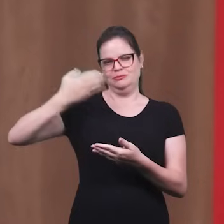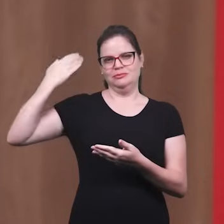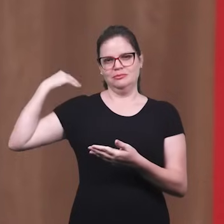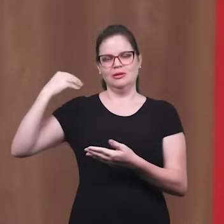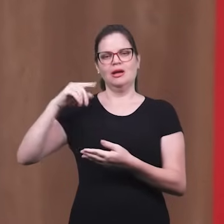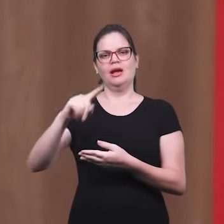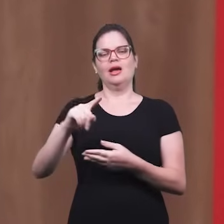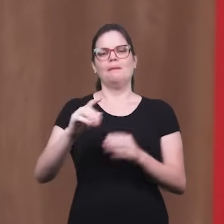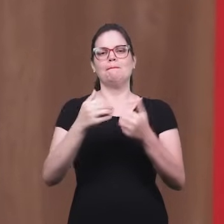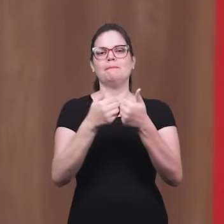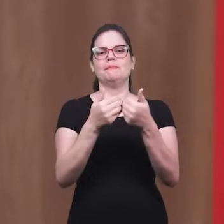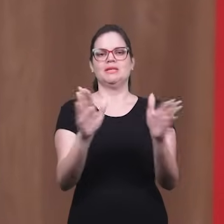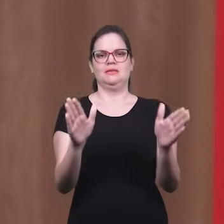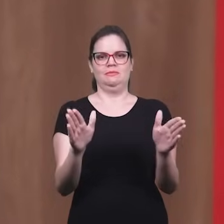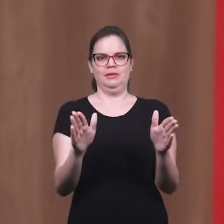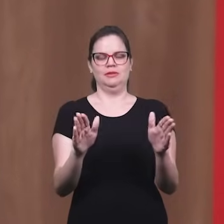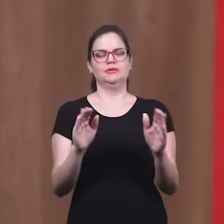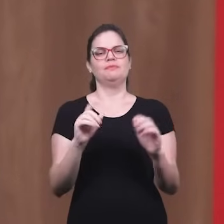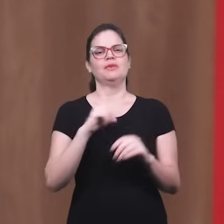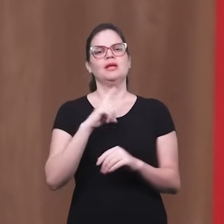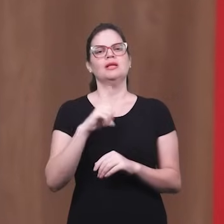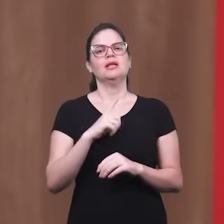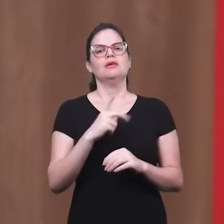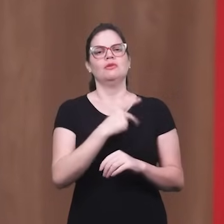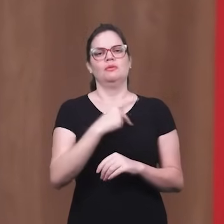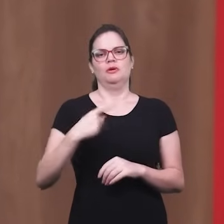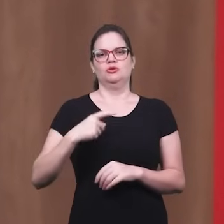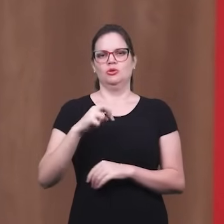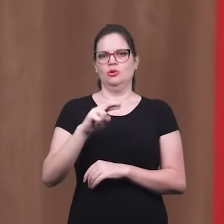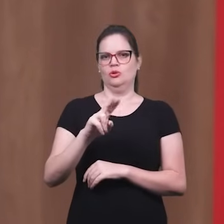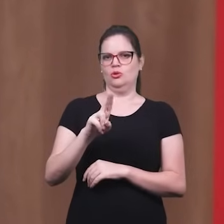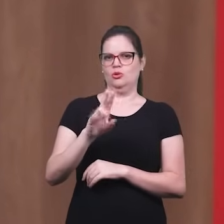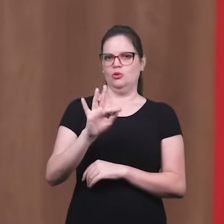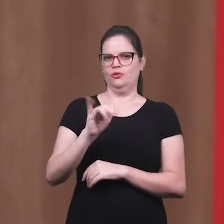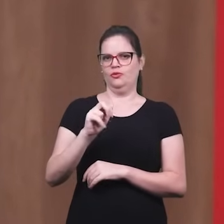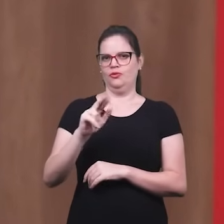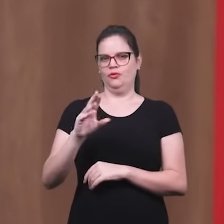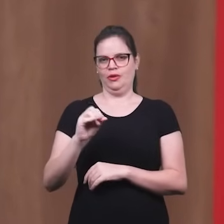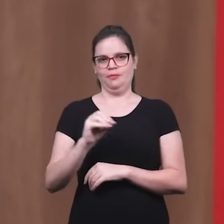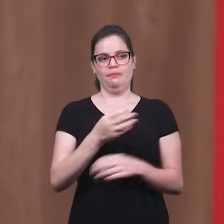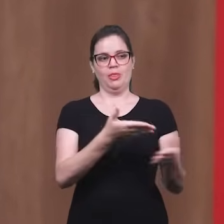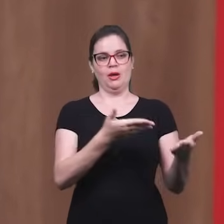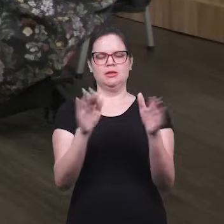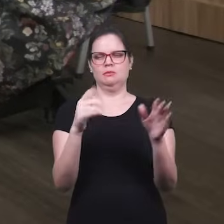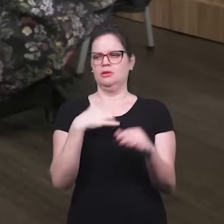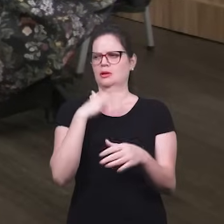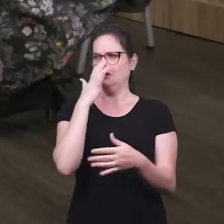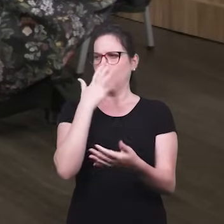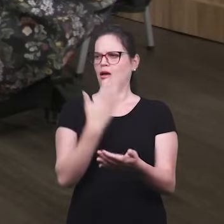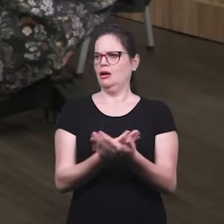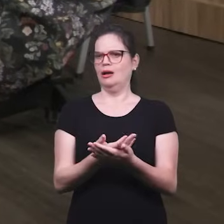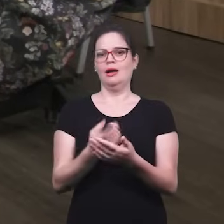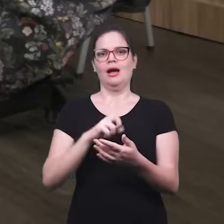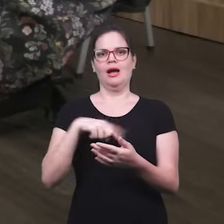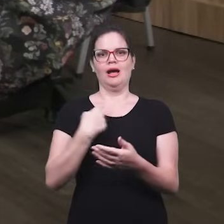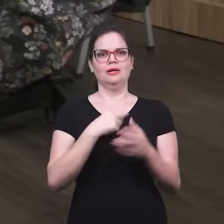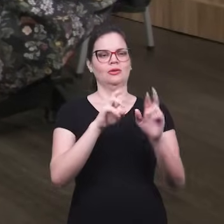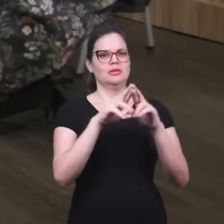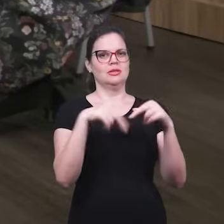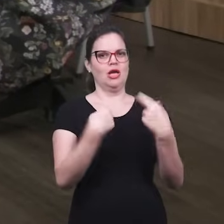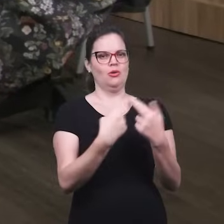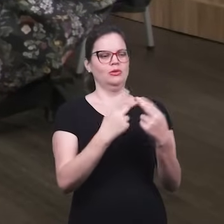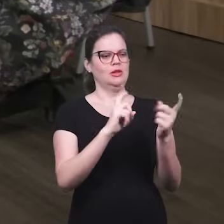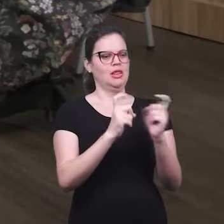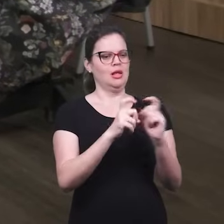Rufino, na igreja de Goiabita, ele convidou um pastor da Batista. Já fizemos uma reunião